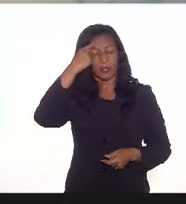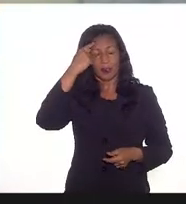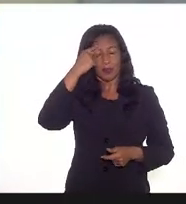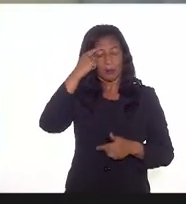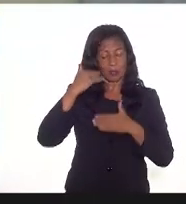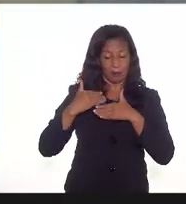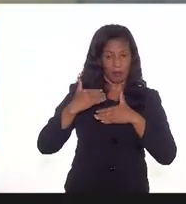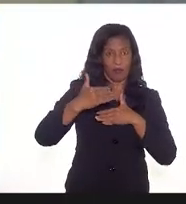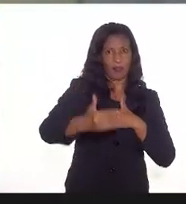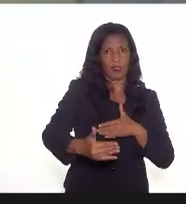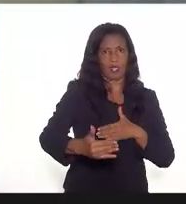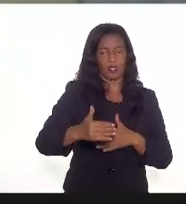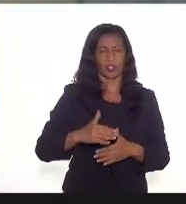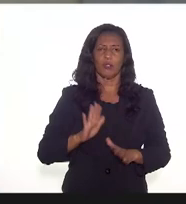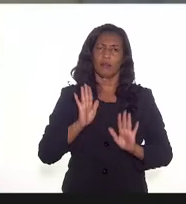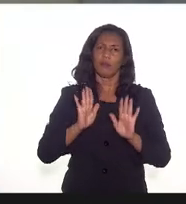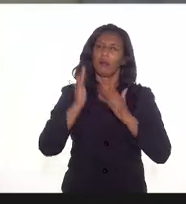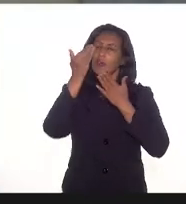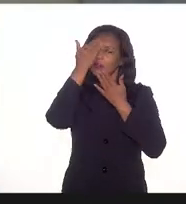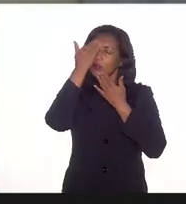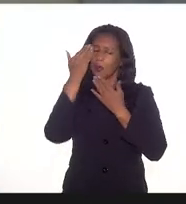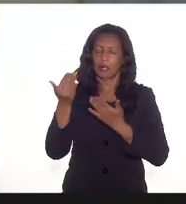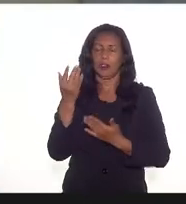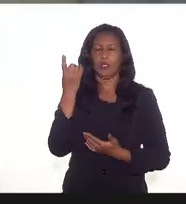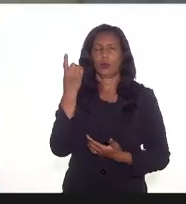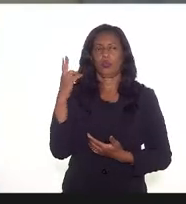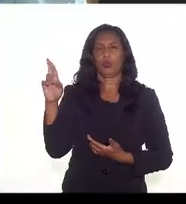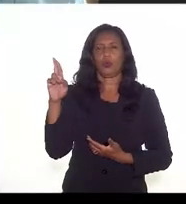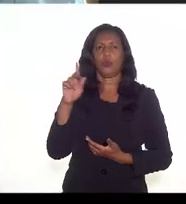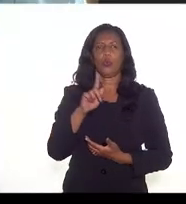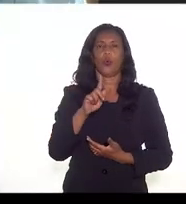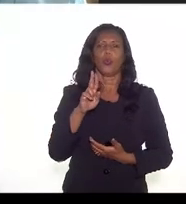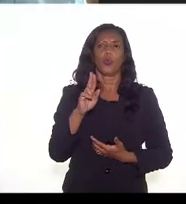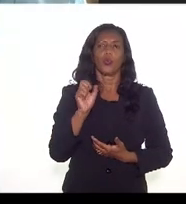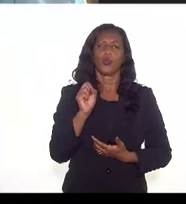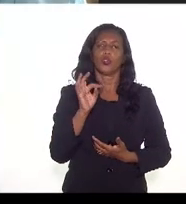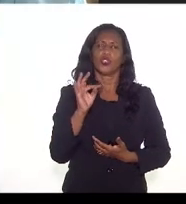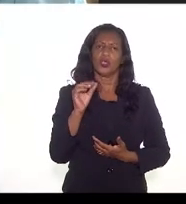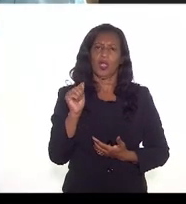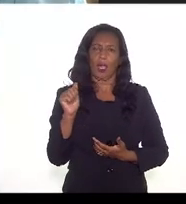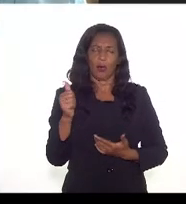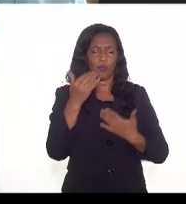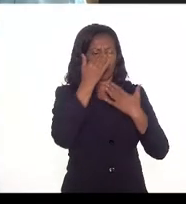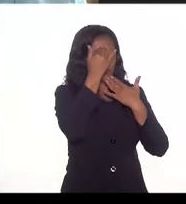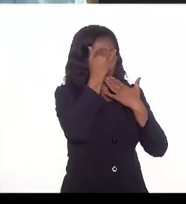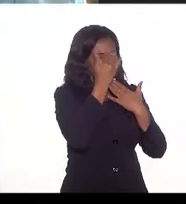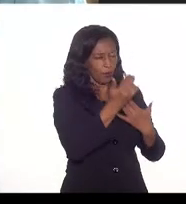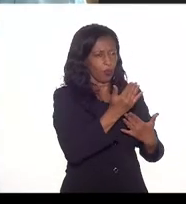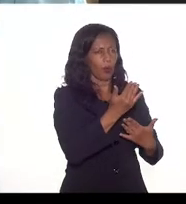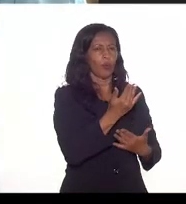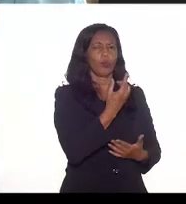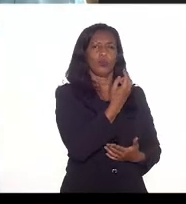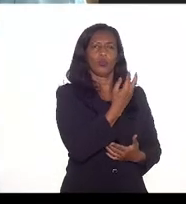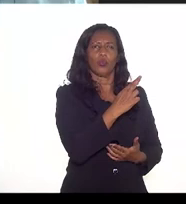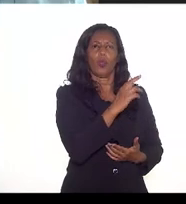para frente. Mas eu agradeço ao doutor Gustavo, eu agradeço ao doutor André,